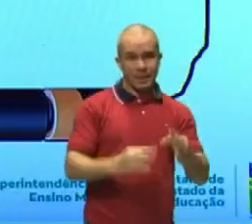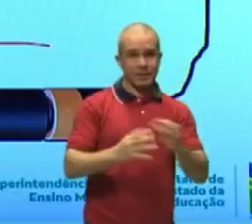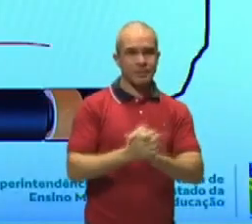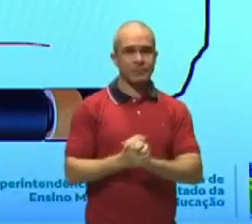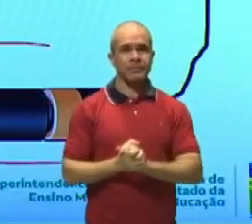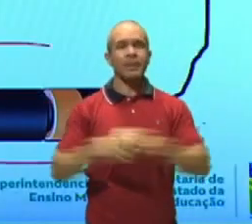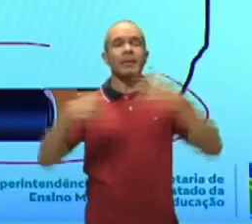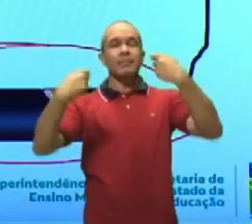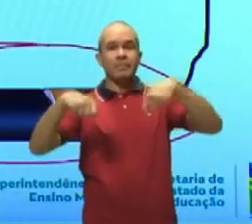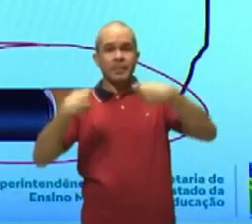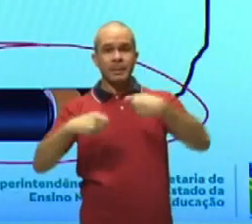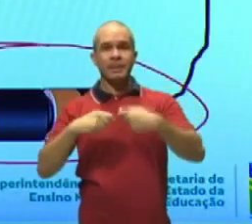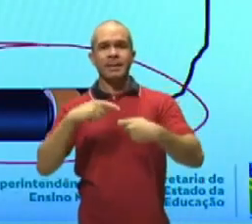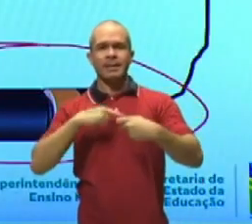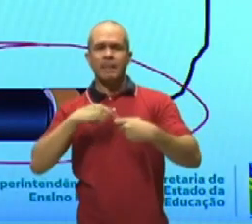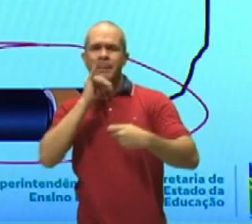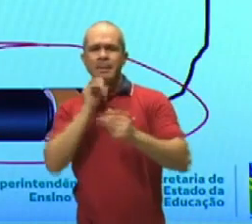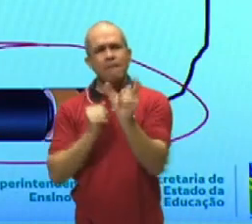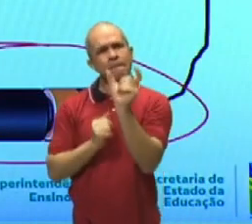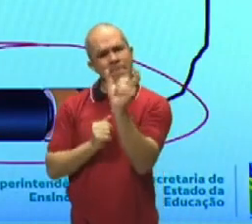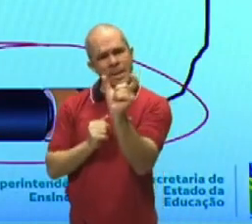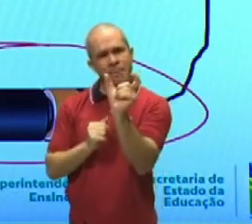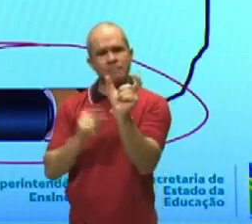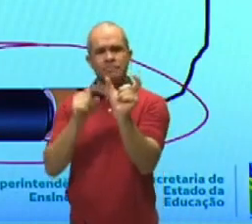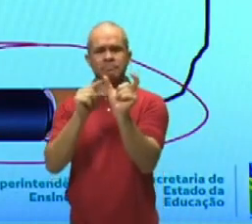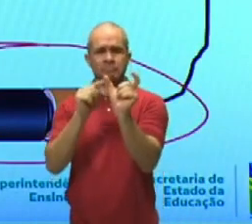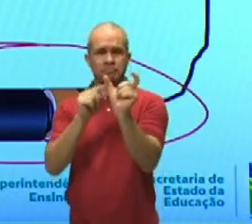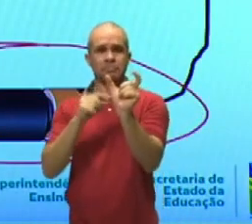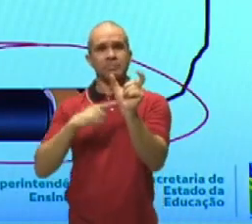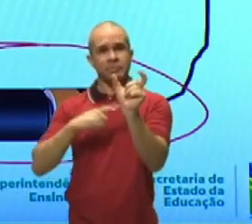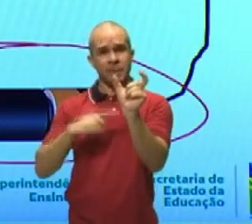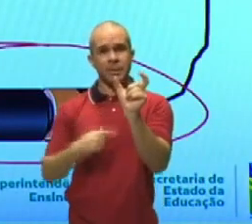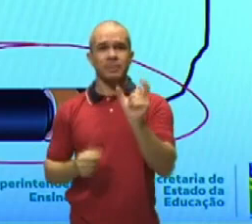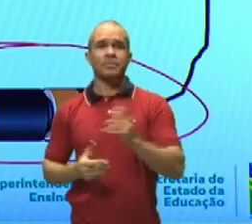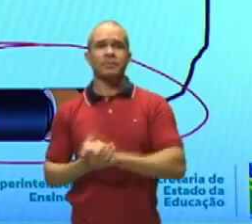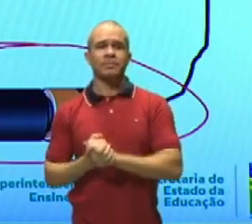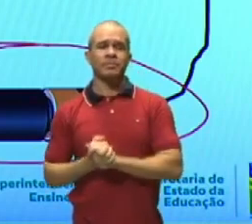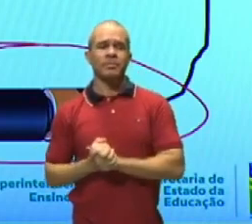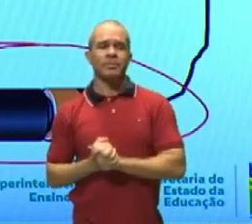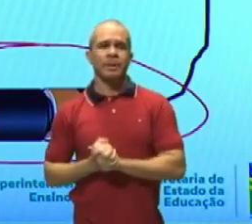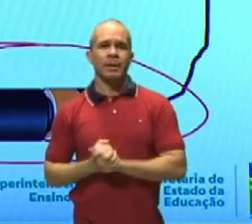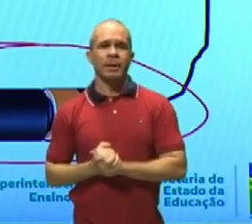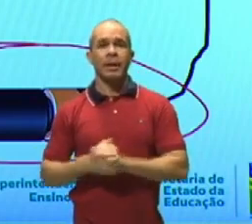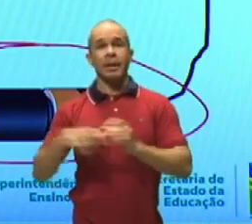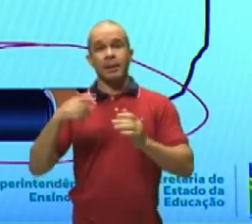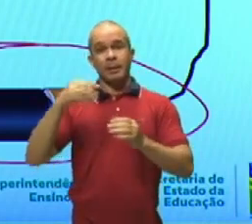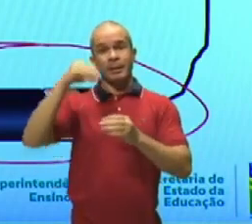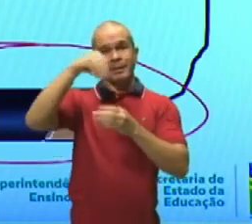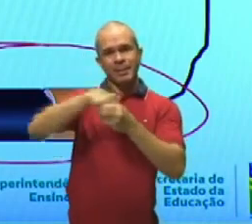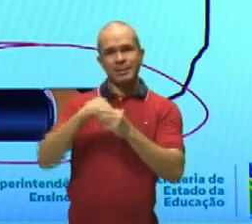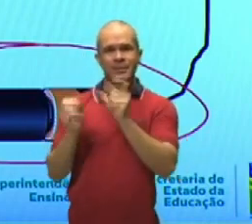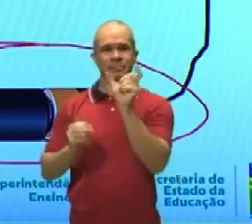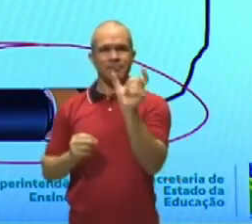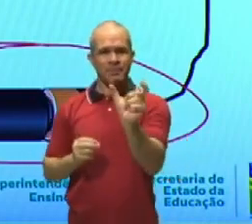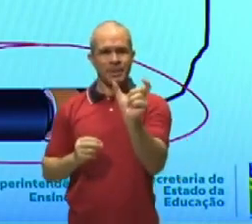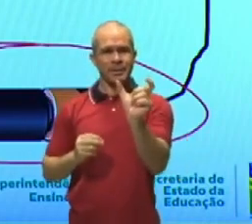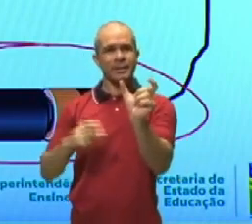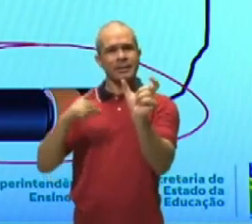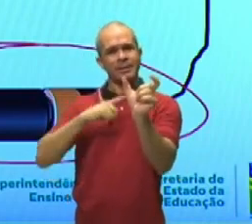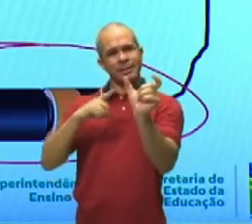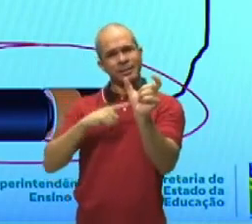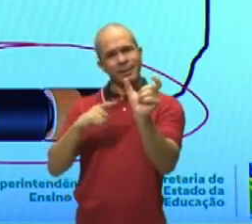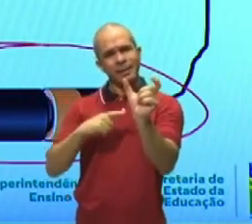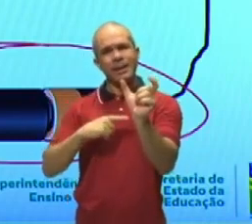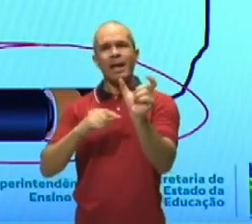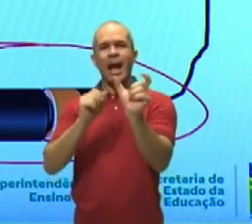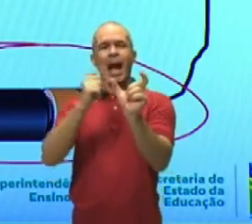uma voltagem através de pilhas, baterias ou tomadas, e aqui eu vou ter o quê? Uma pilha mais o quê? O sistema